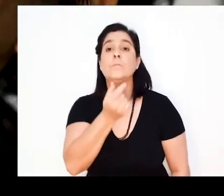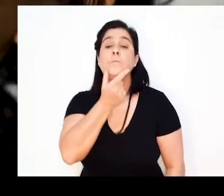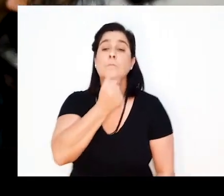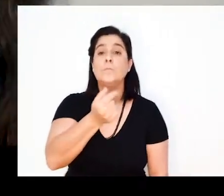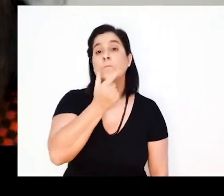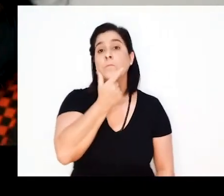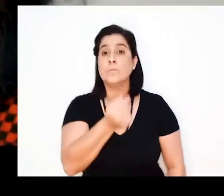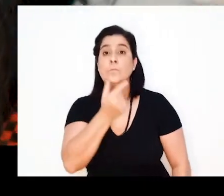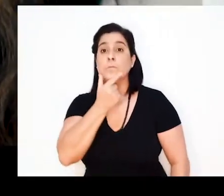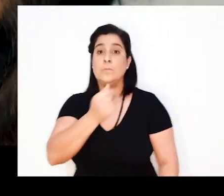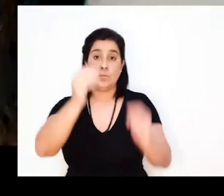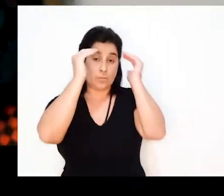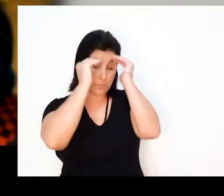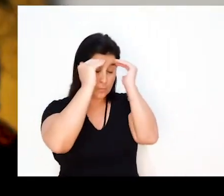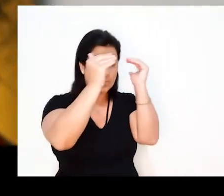Menino,